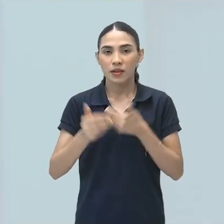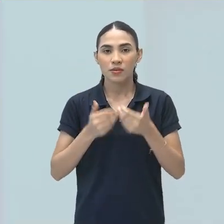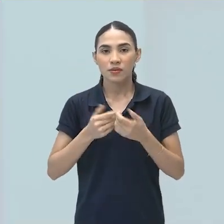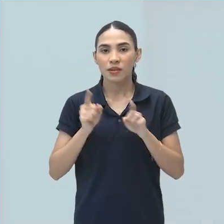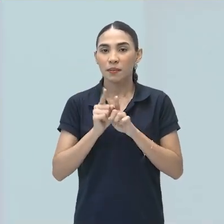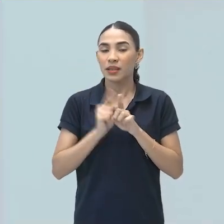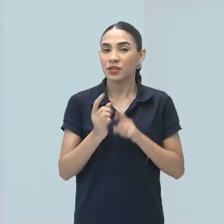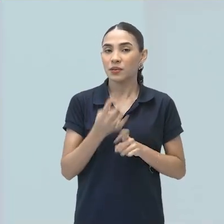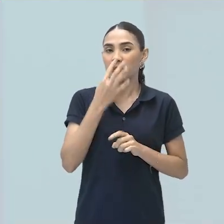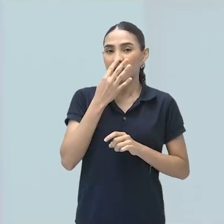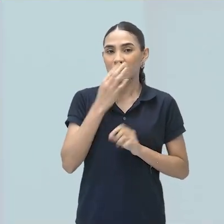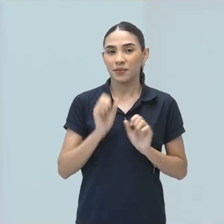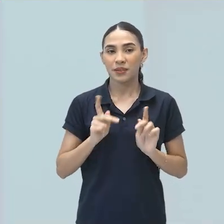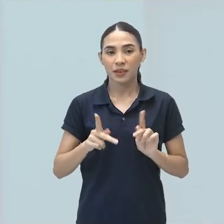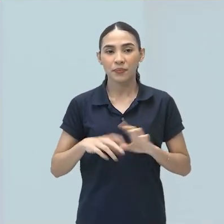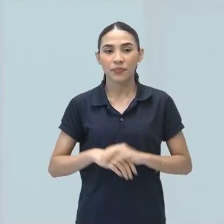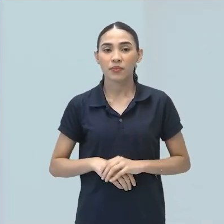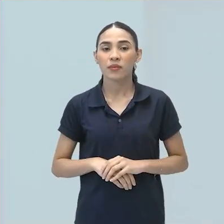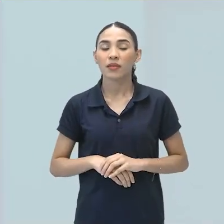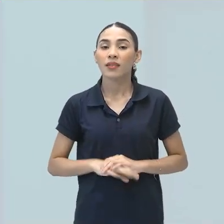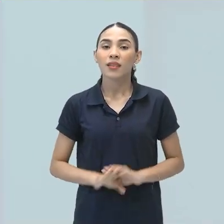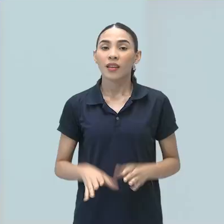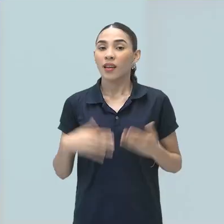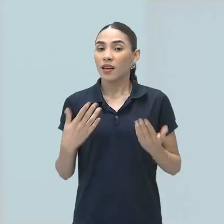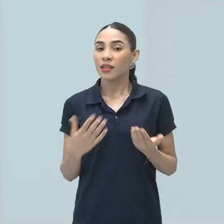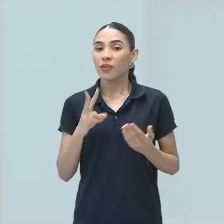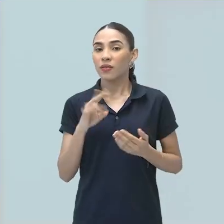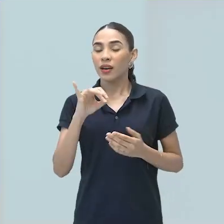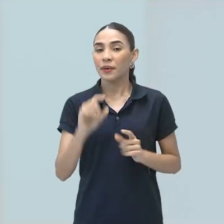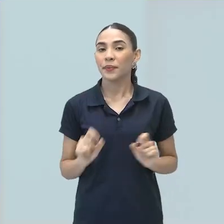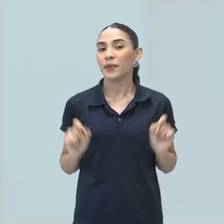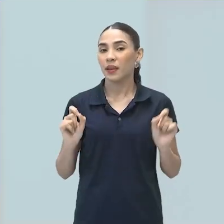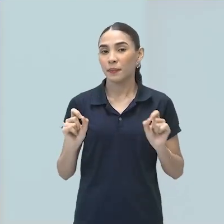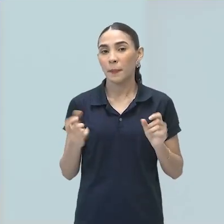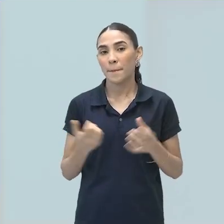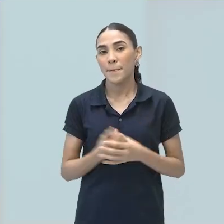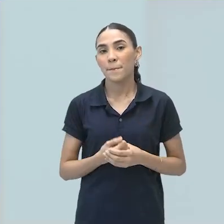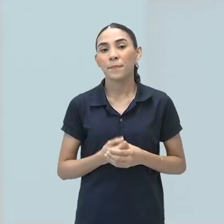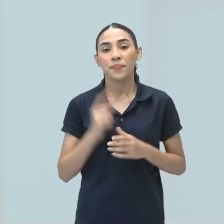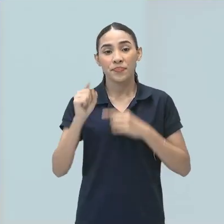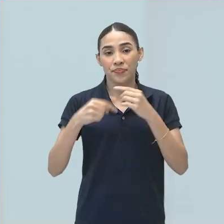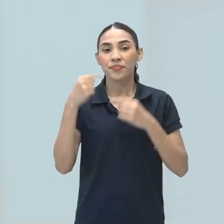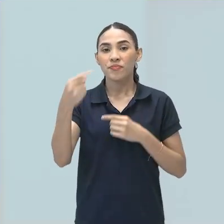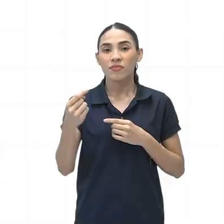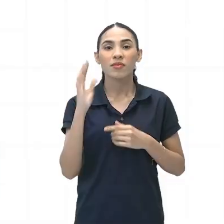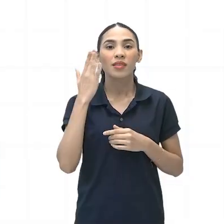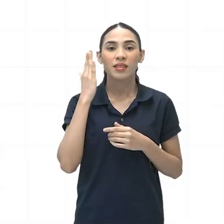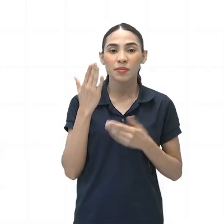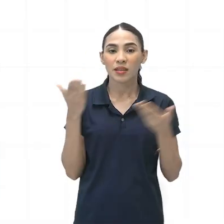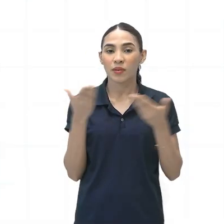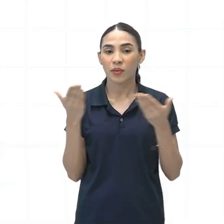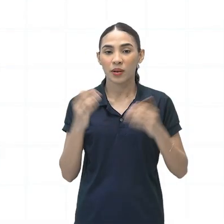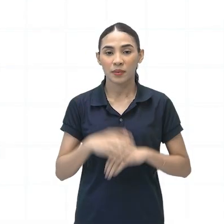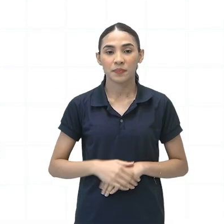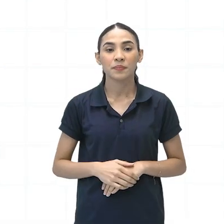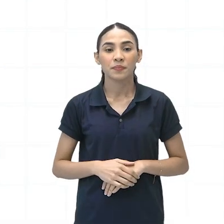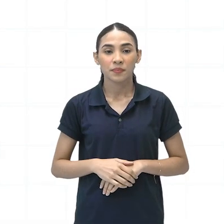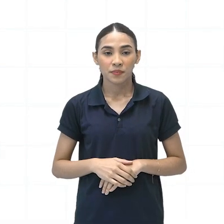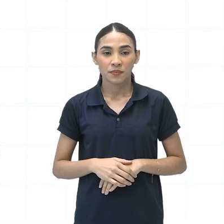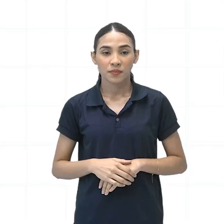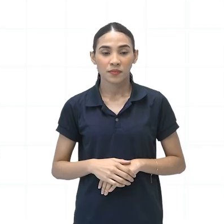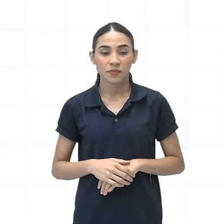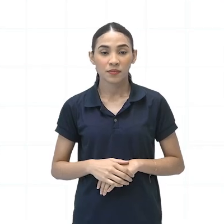de inspiração, ok? E aí, a gente vai, então, justamente avançar nesse entendimento na cartela. Olhem